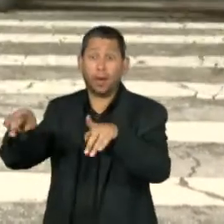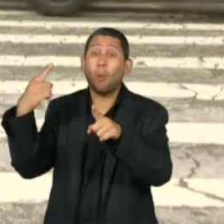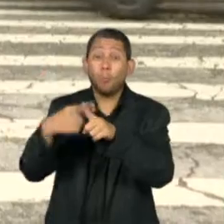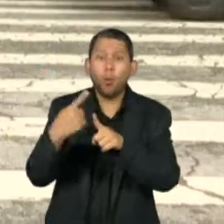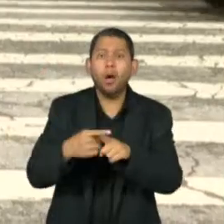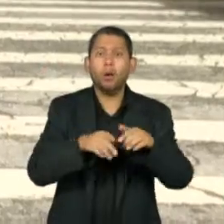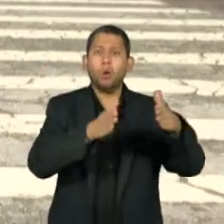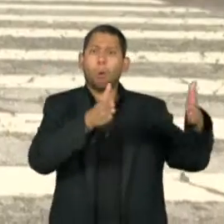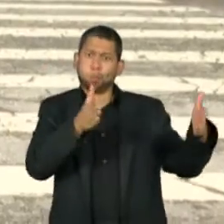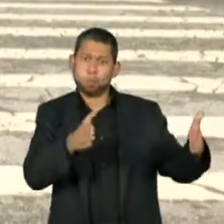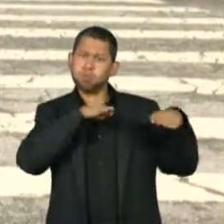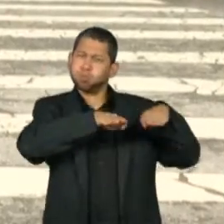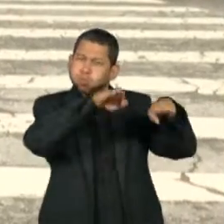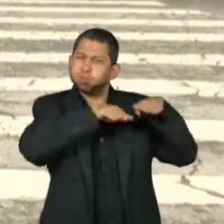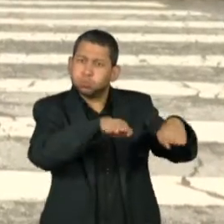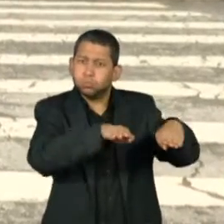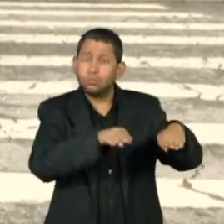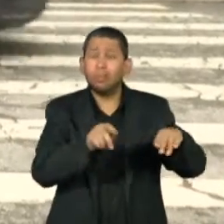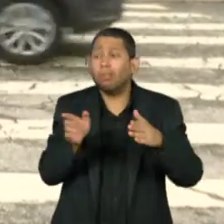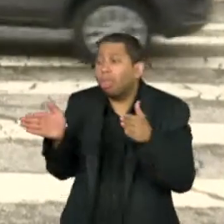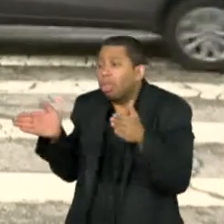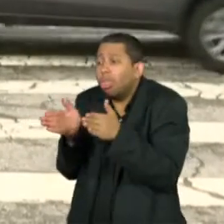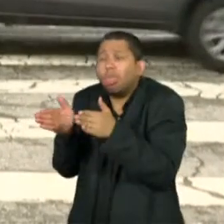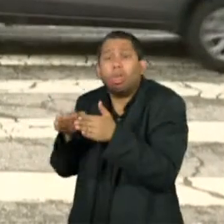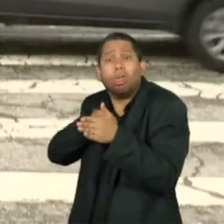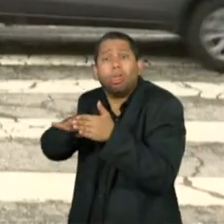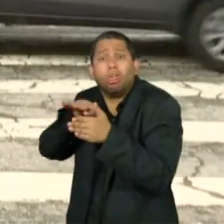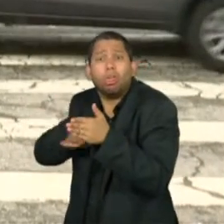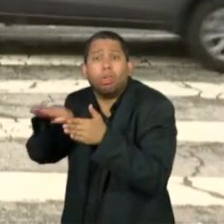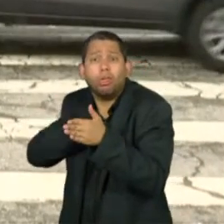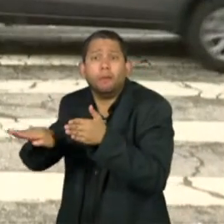de receber todo o trânsito que passava pela.